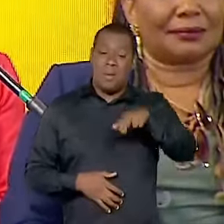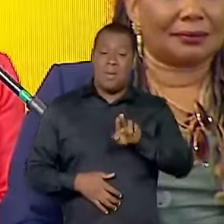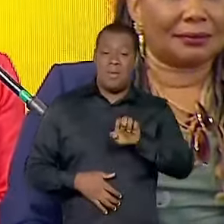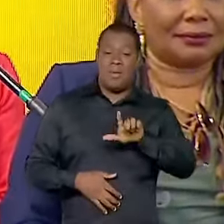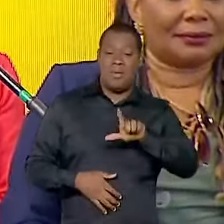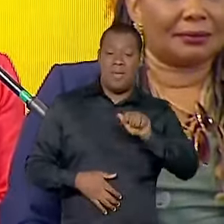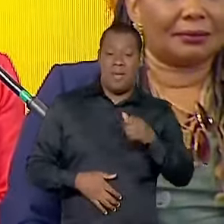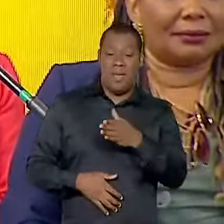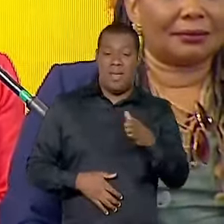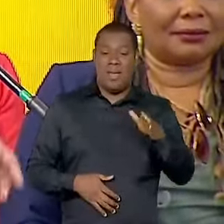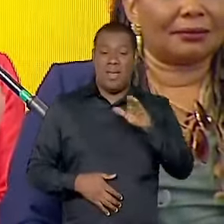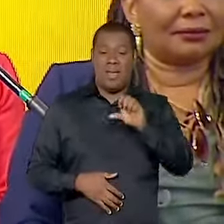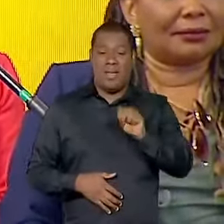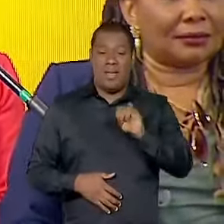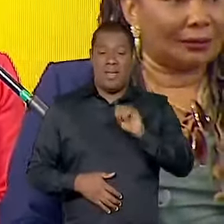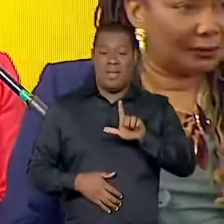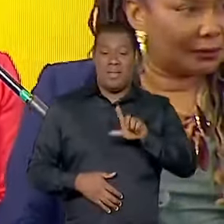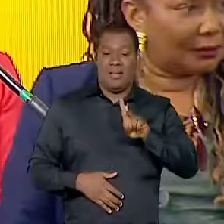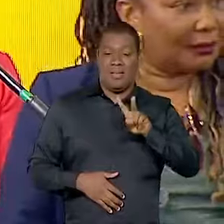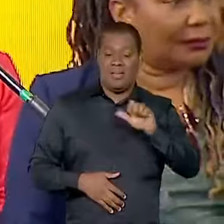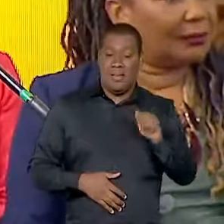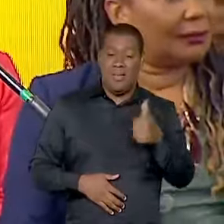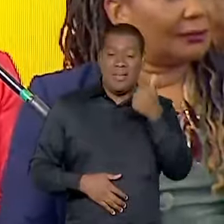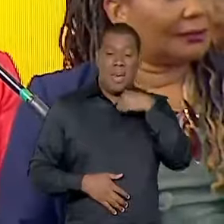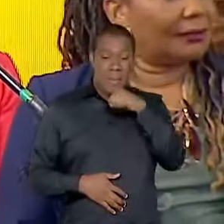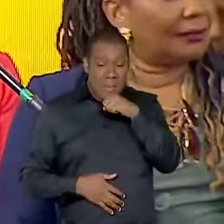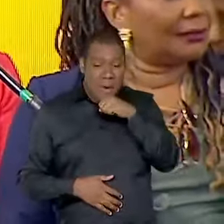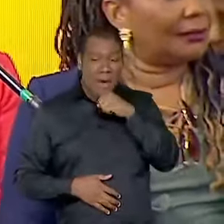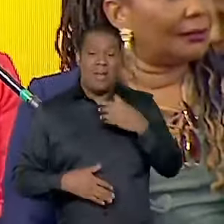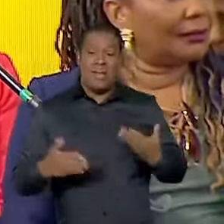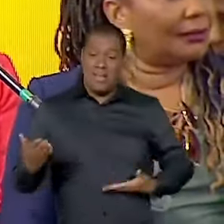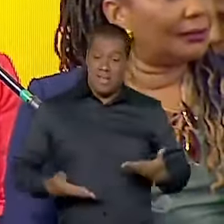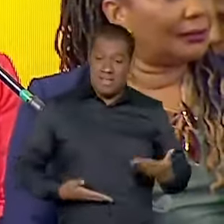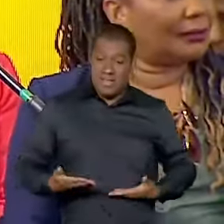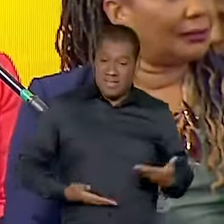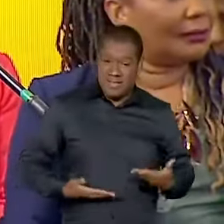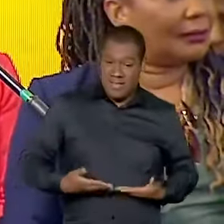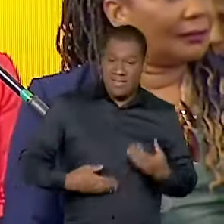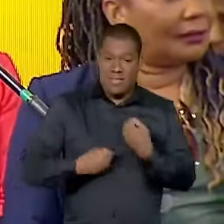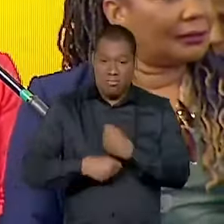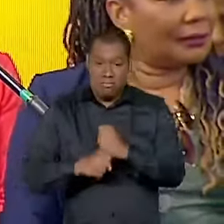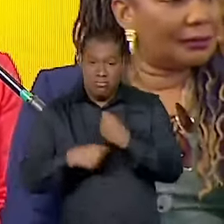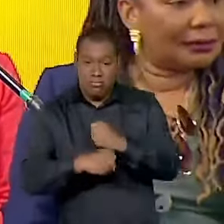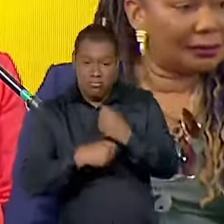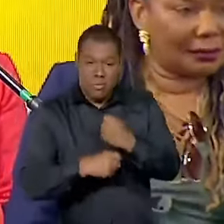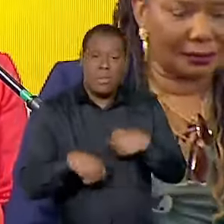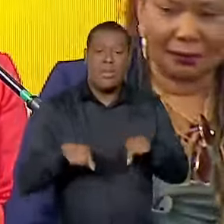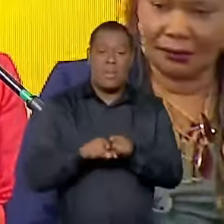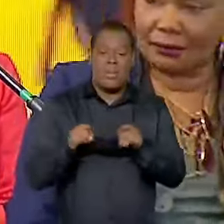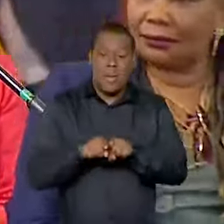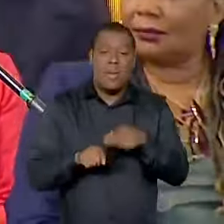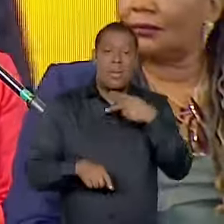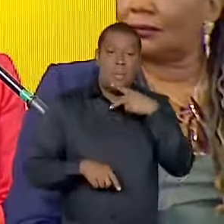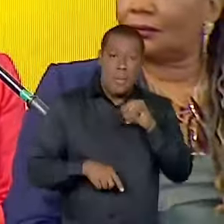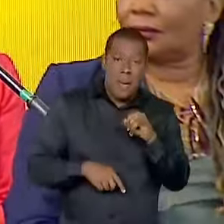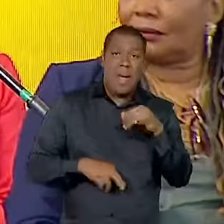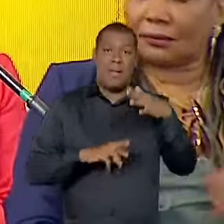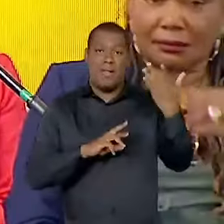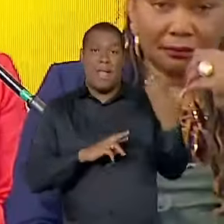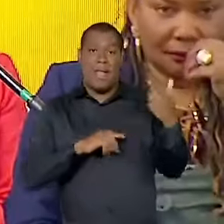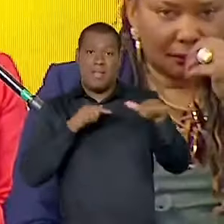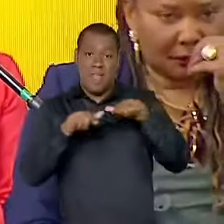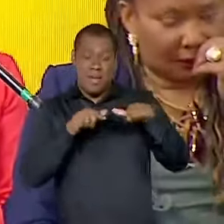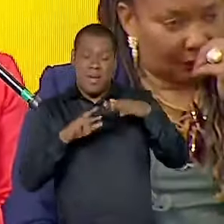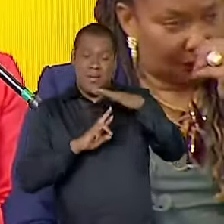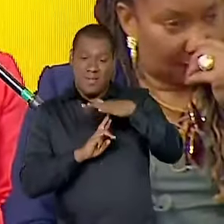de empregado doméstico e de um feirante, sou estudante de engenharia ambiental e luto diariamente pelos sonhos da juventude para